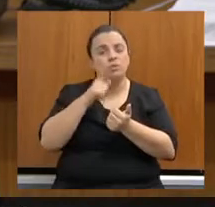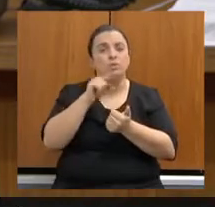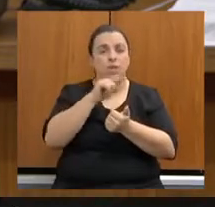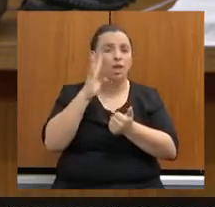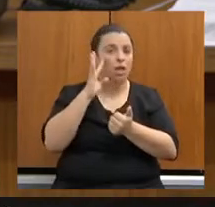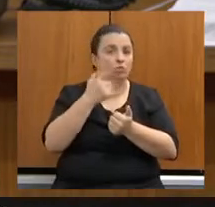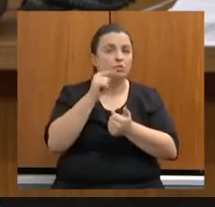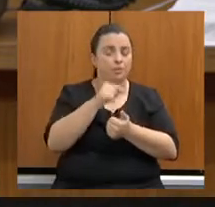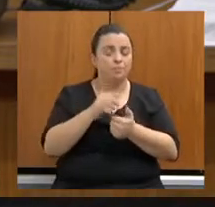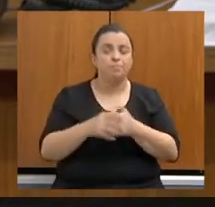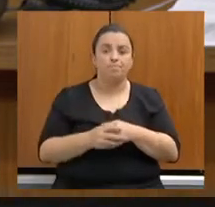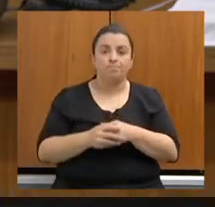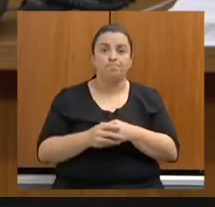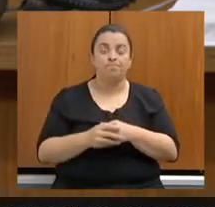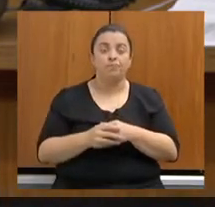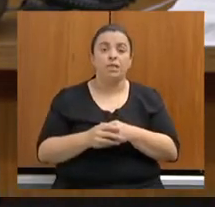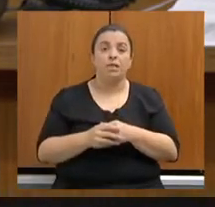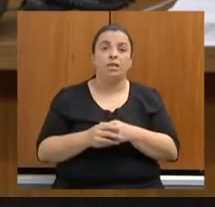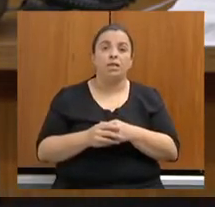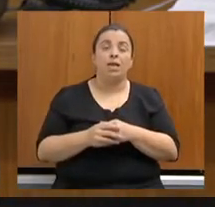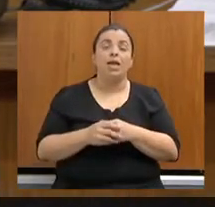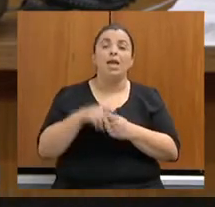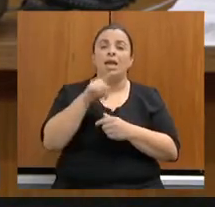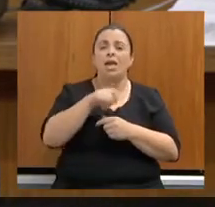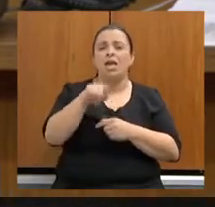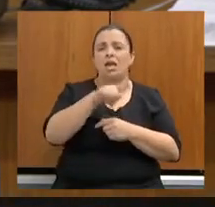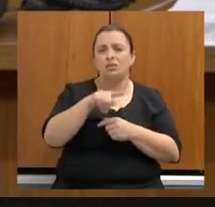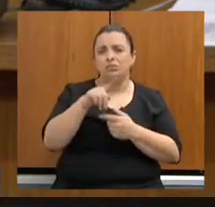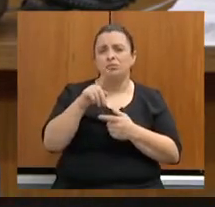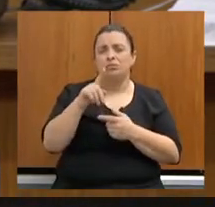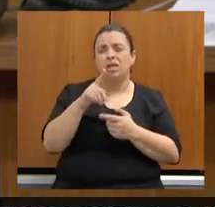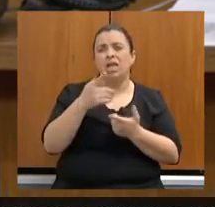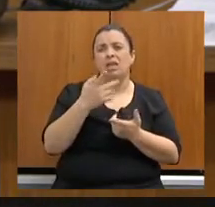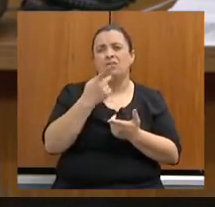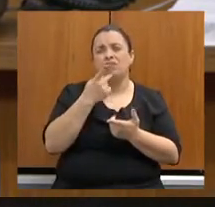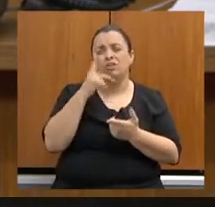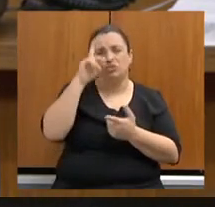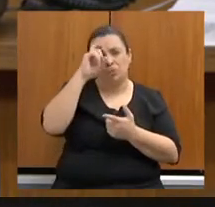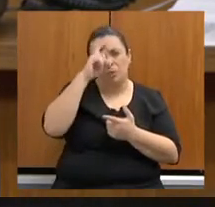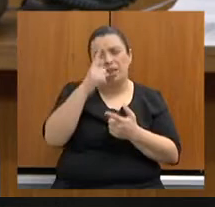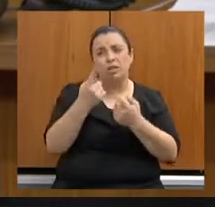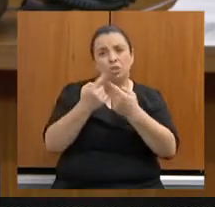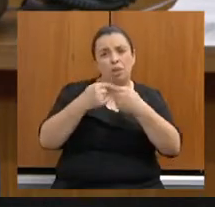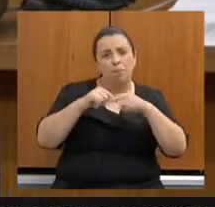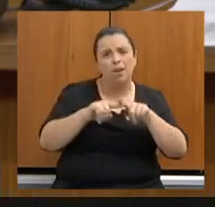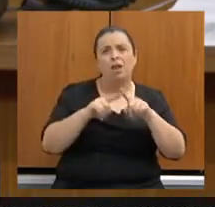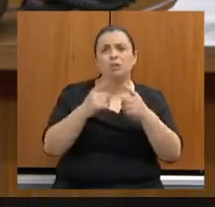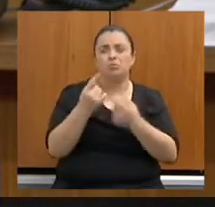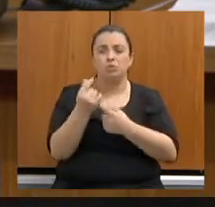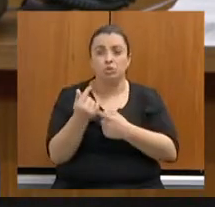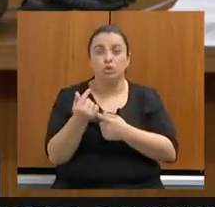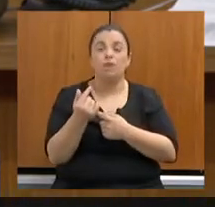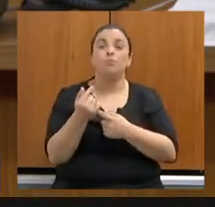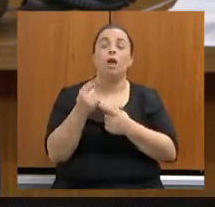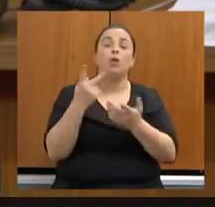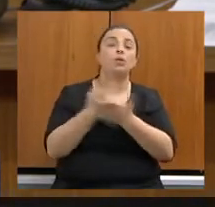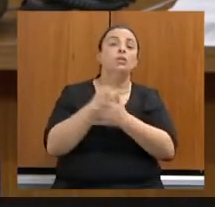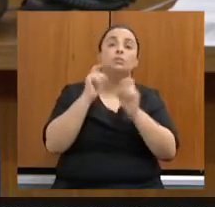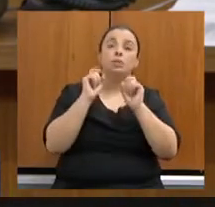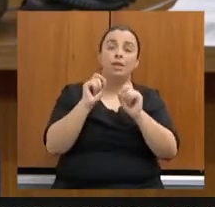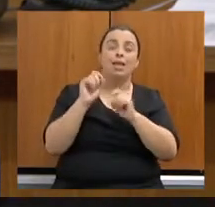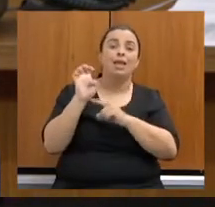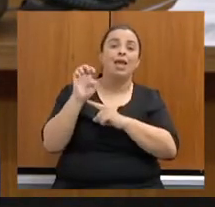de assistência Ed acesso ao crédito é nós que nós fizemos na Emater